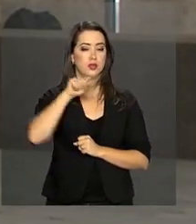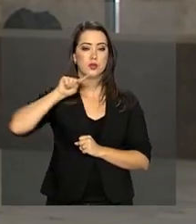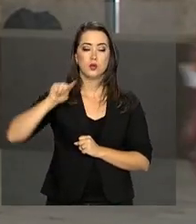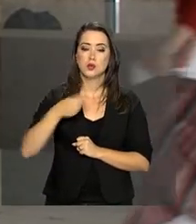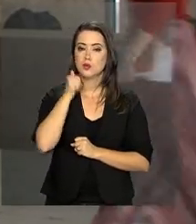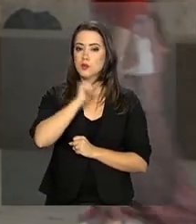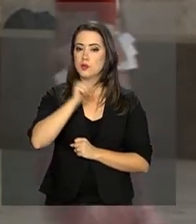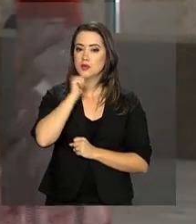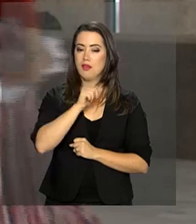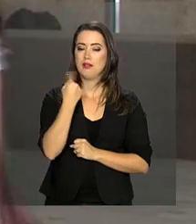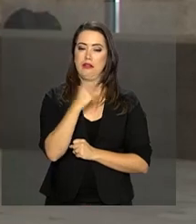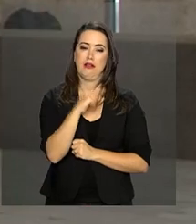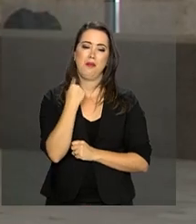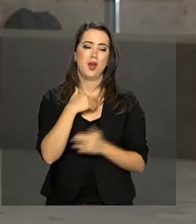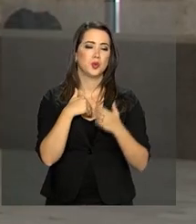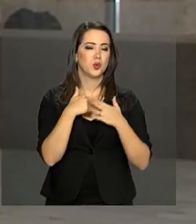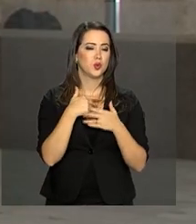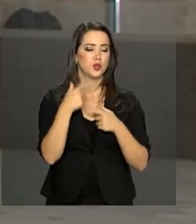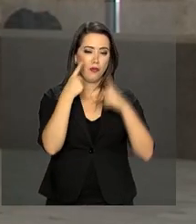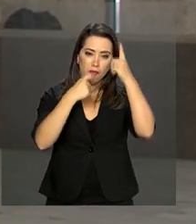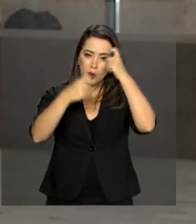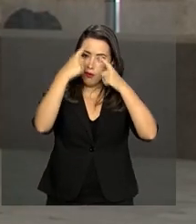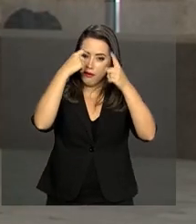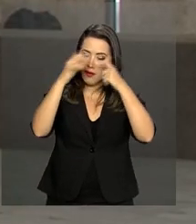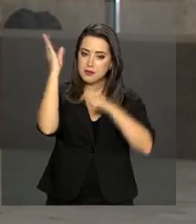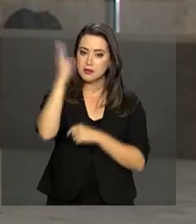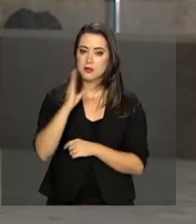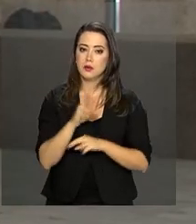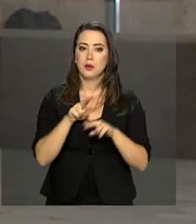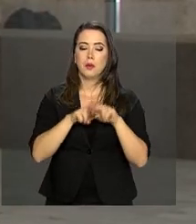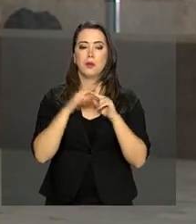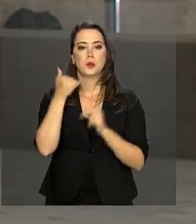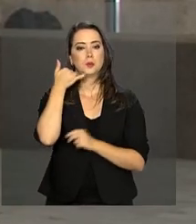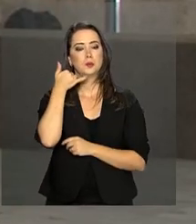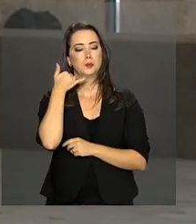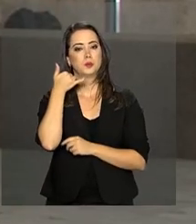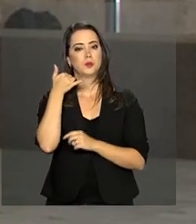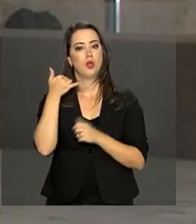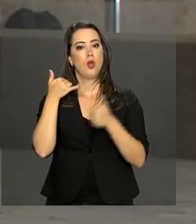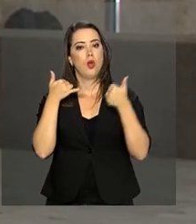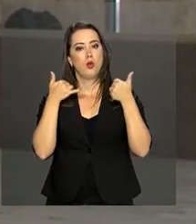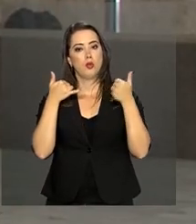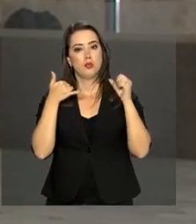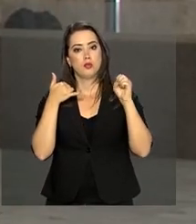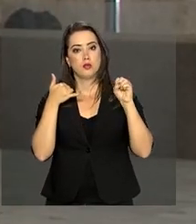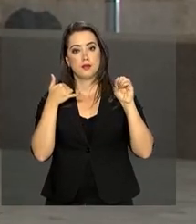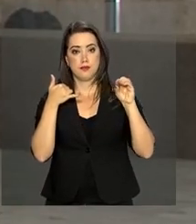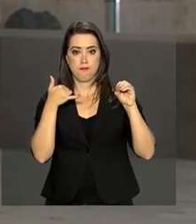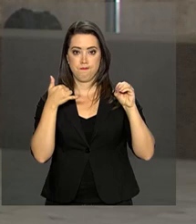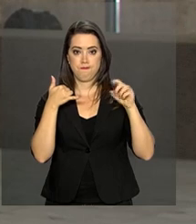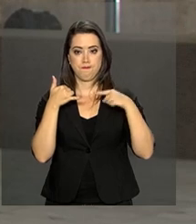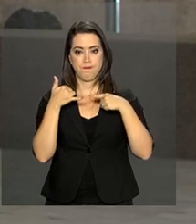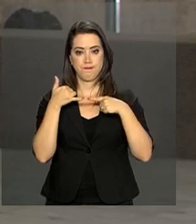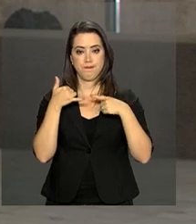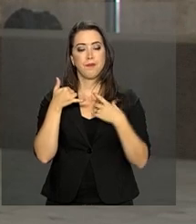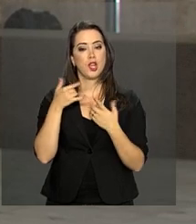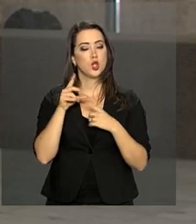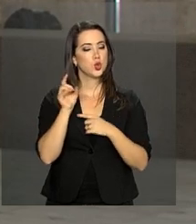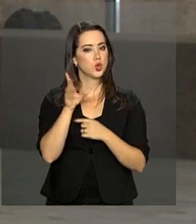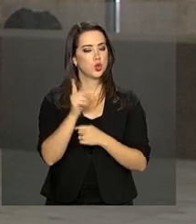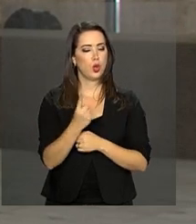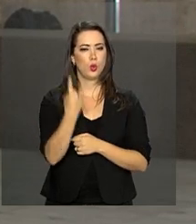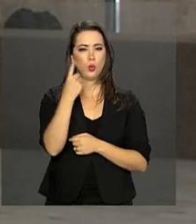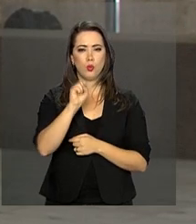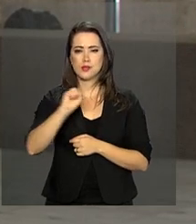82 mil mulheres relataram algum tipo de violência no Brasil por meio do Ligue 180. Somente no primeiro semestre deste